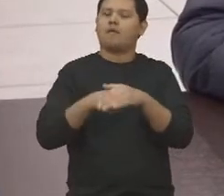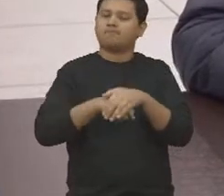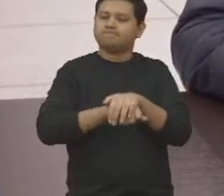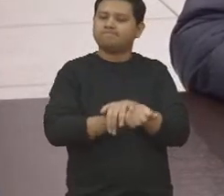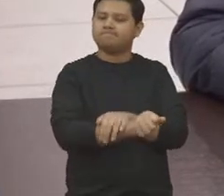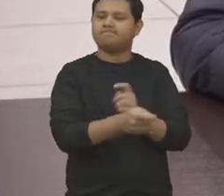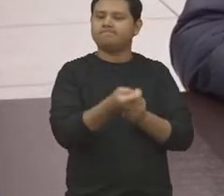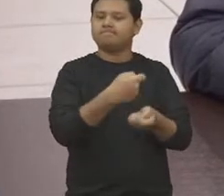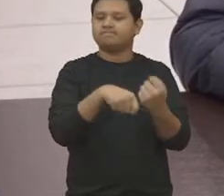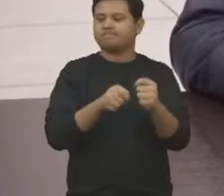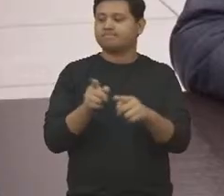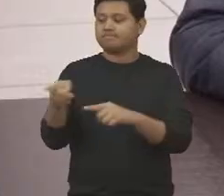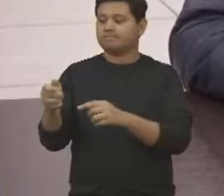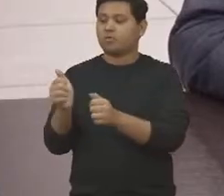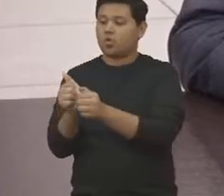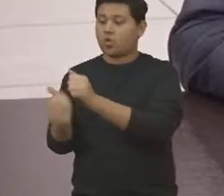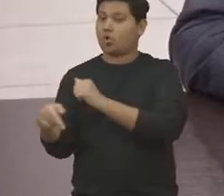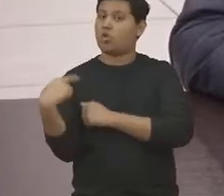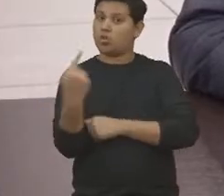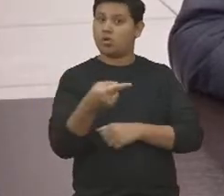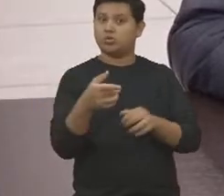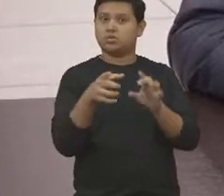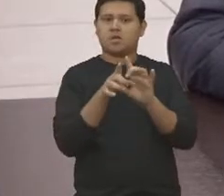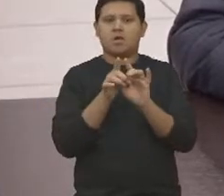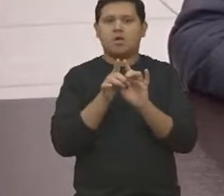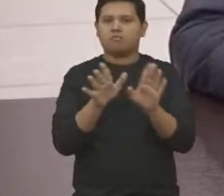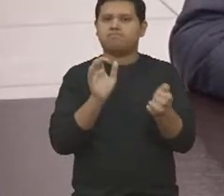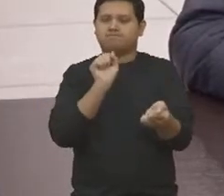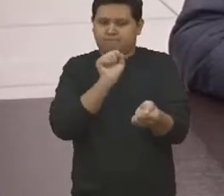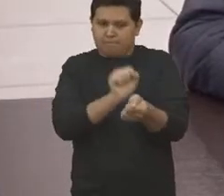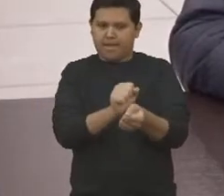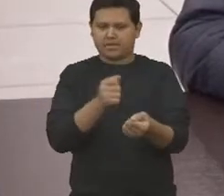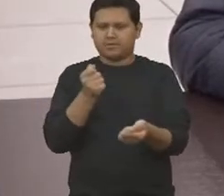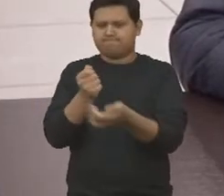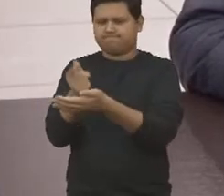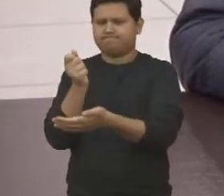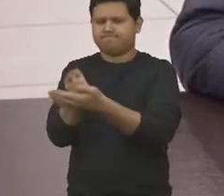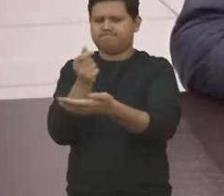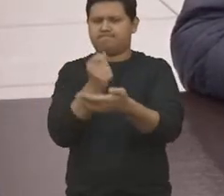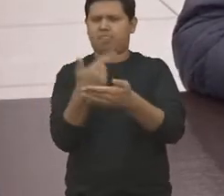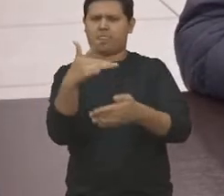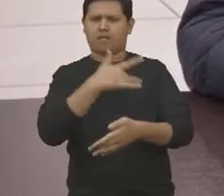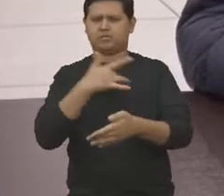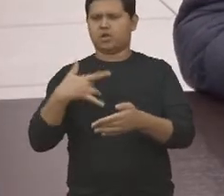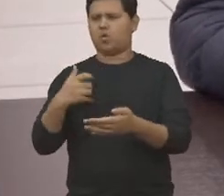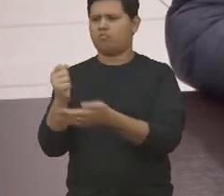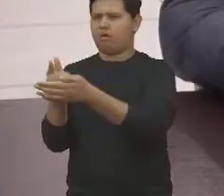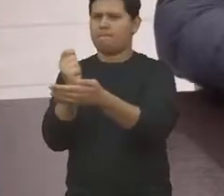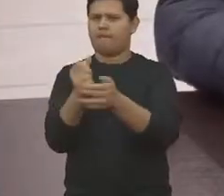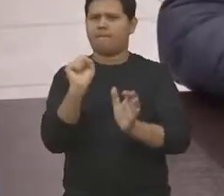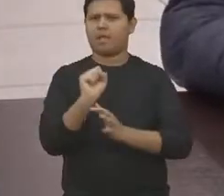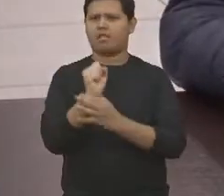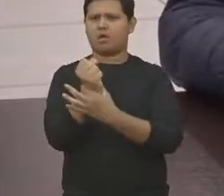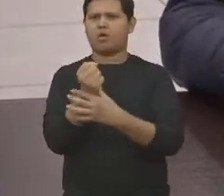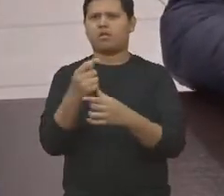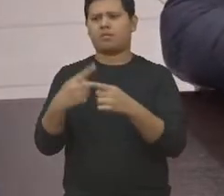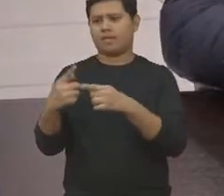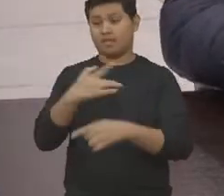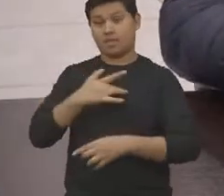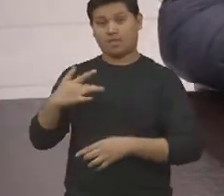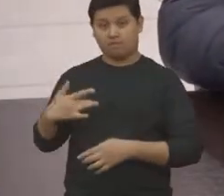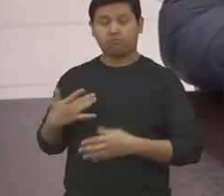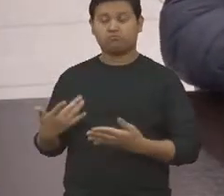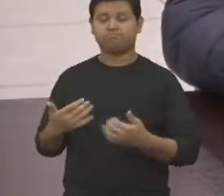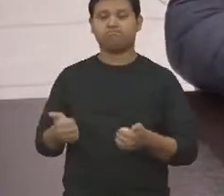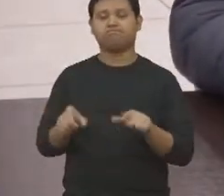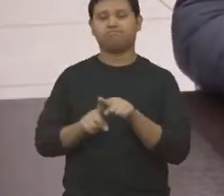certeza a gente deixa de gastar com a saúde, a gente deixa de gastar também com segurança pública. E finalizo com uma pergunta, Guilherme,